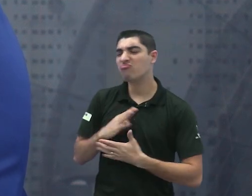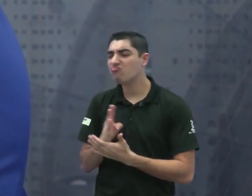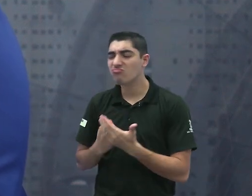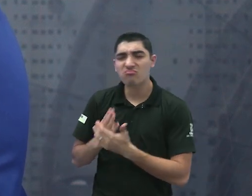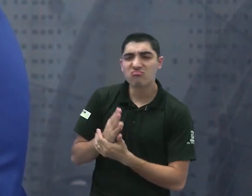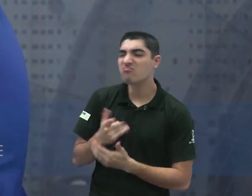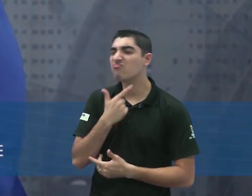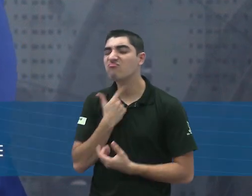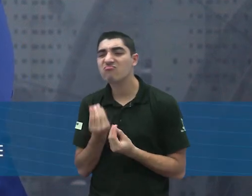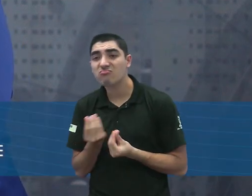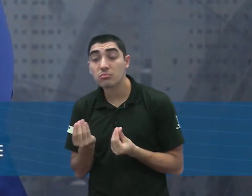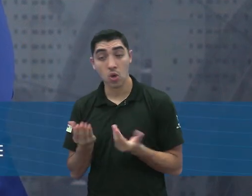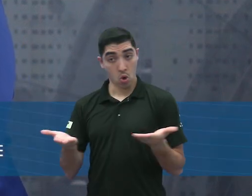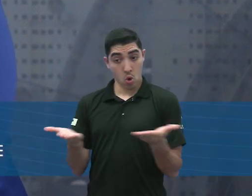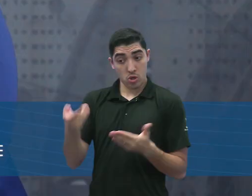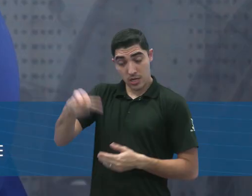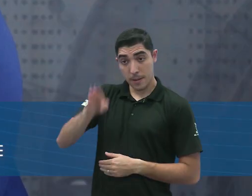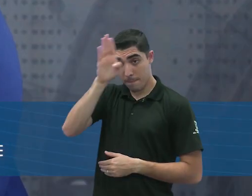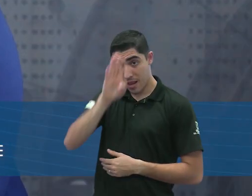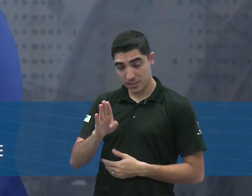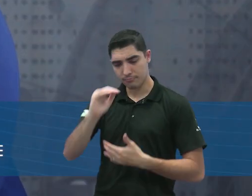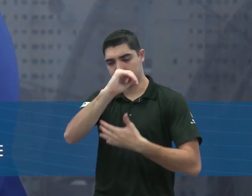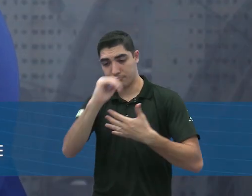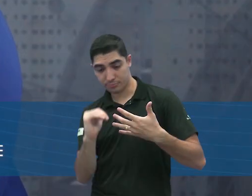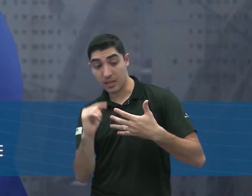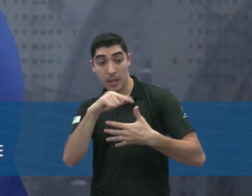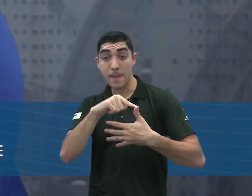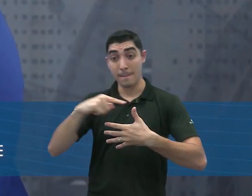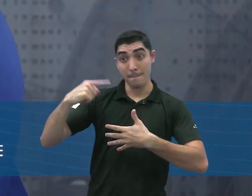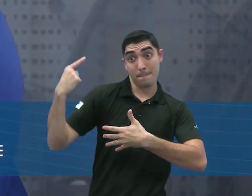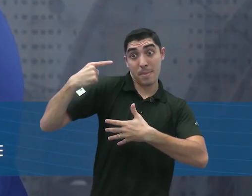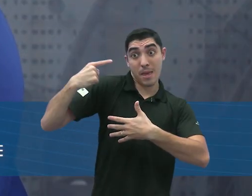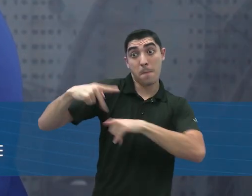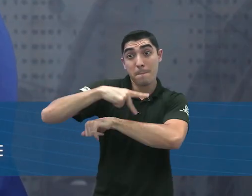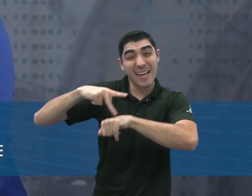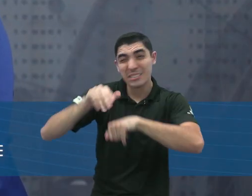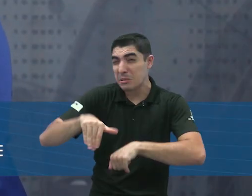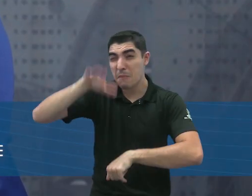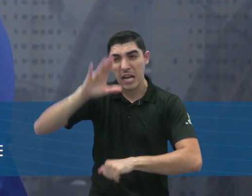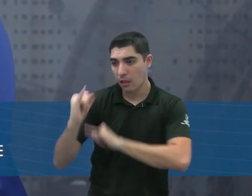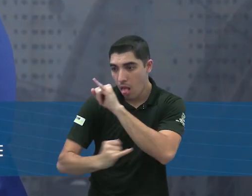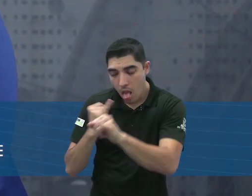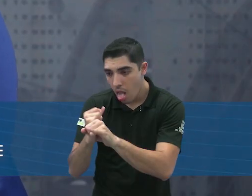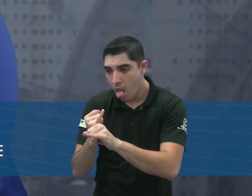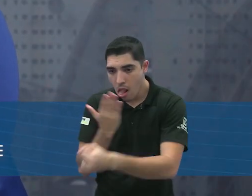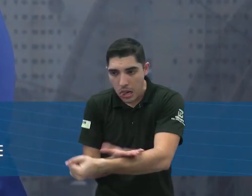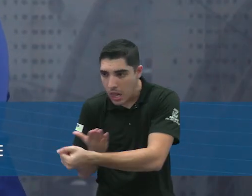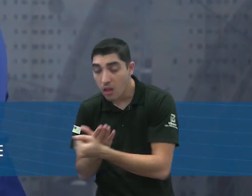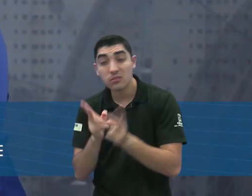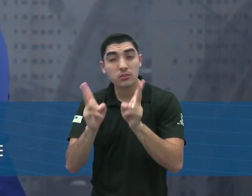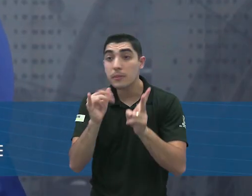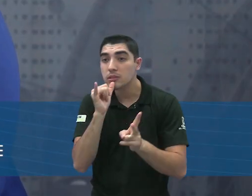falta de significado, né? Hoje nós somos o país mais hiperconectado, né? Então a gente fala muito sobre isso, né? Essa questão